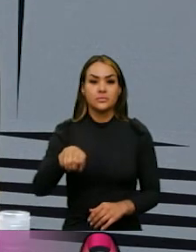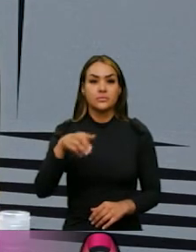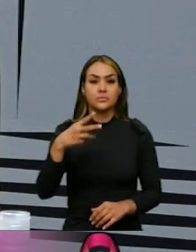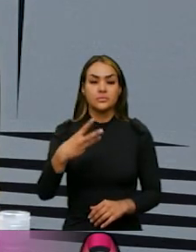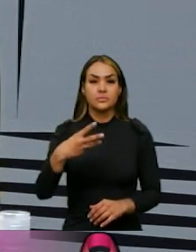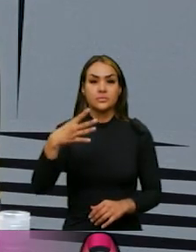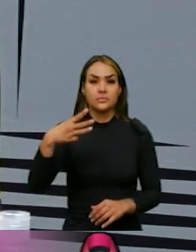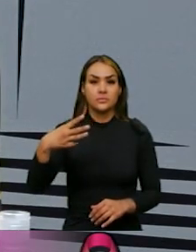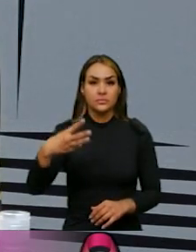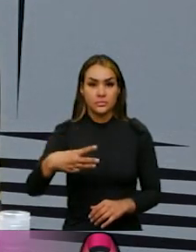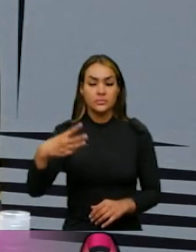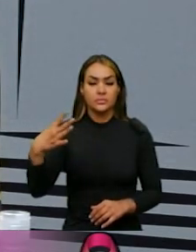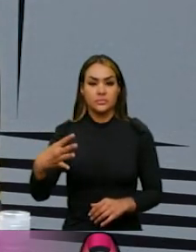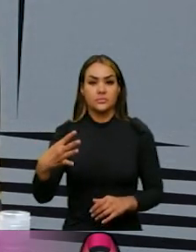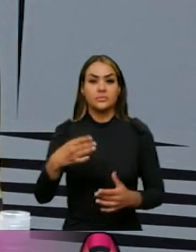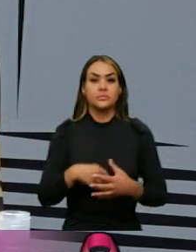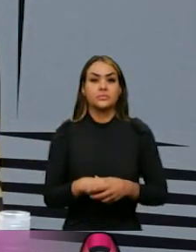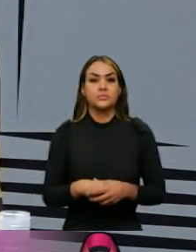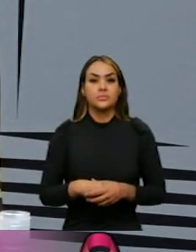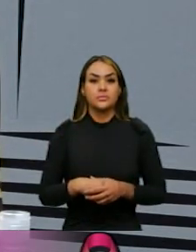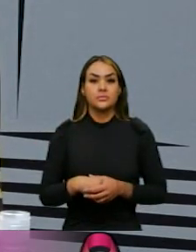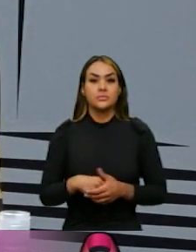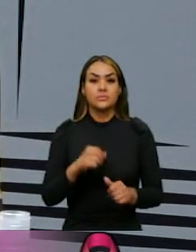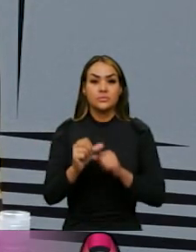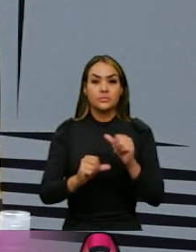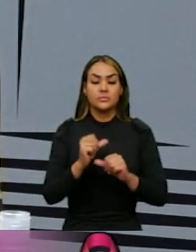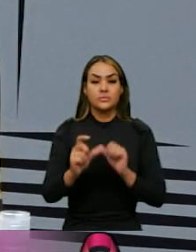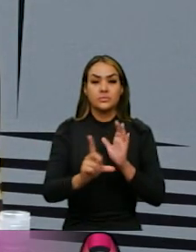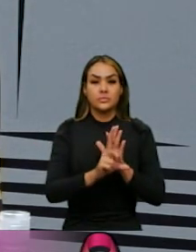14.434, de 4 de agosto de 2022, alterou